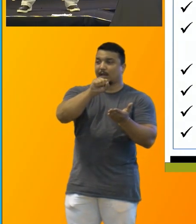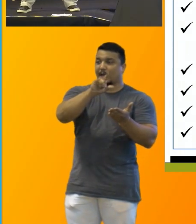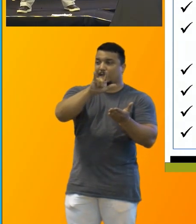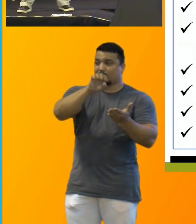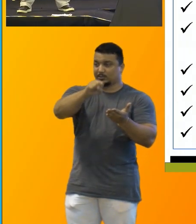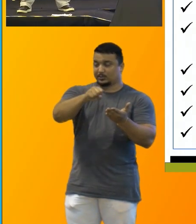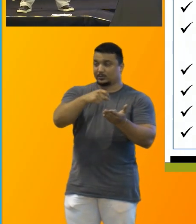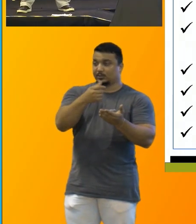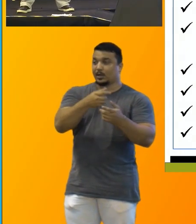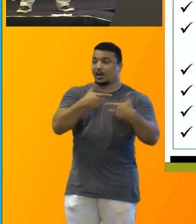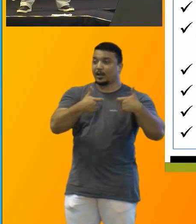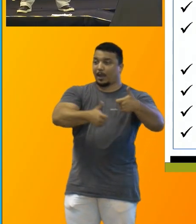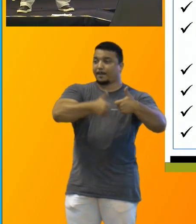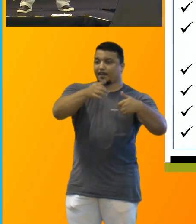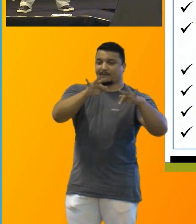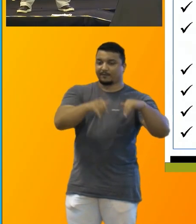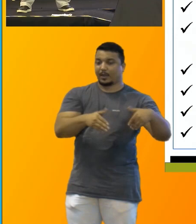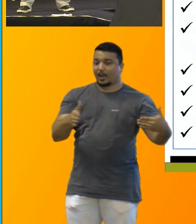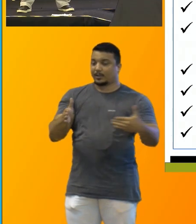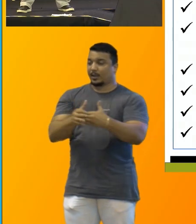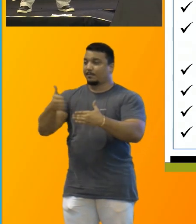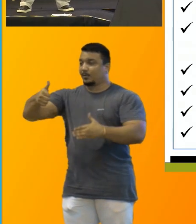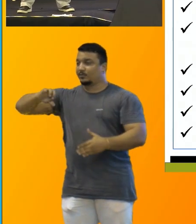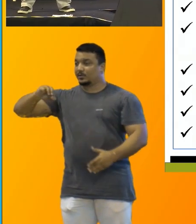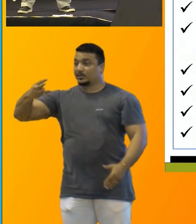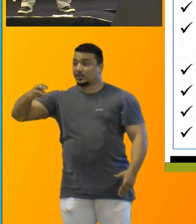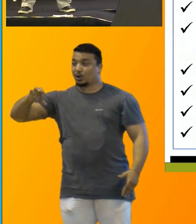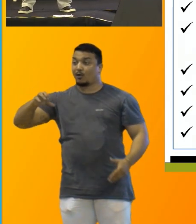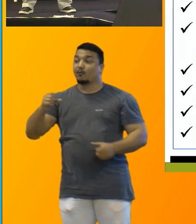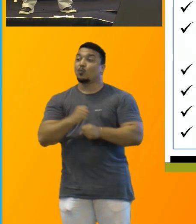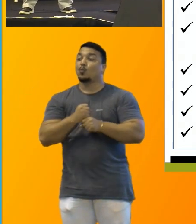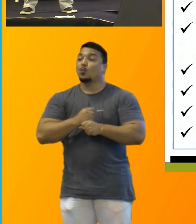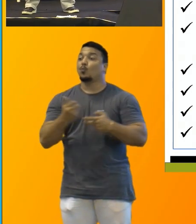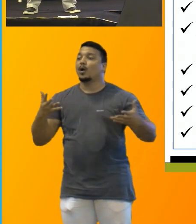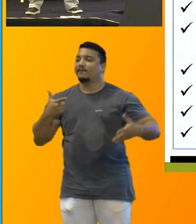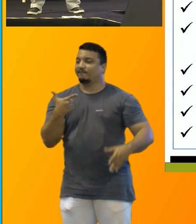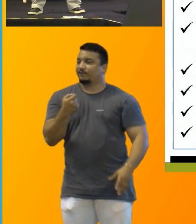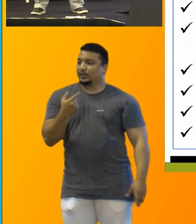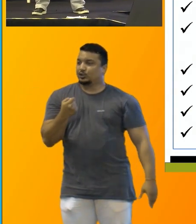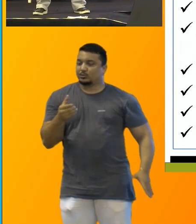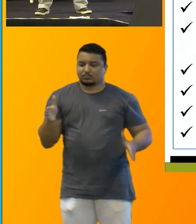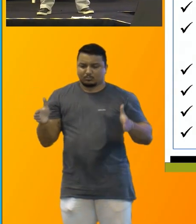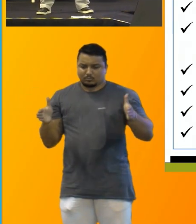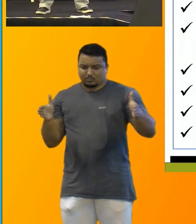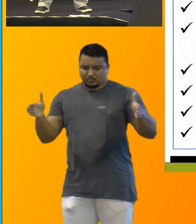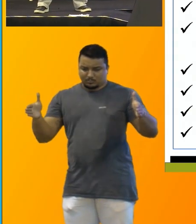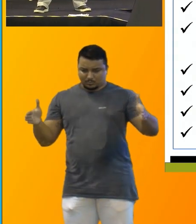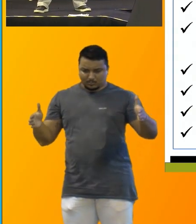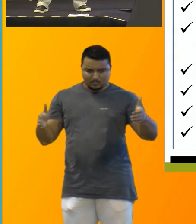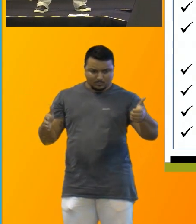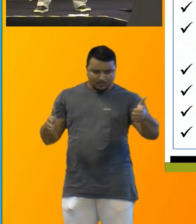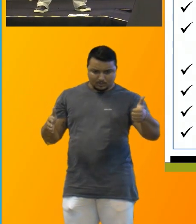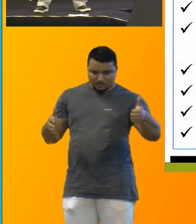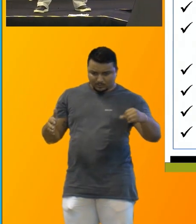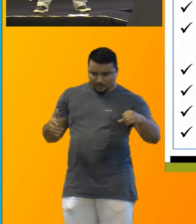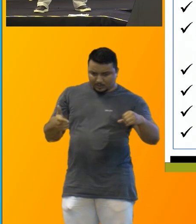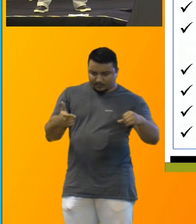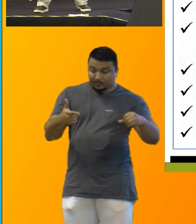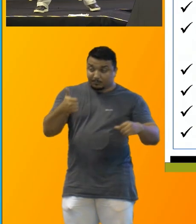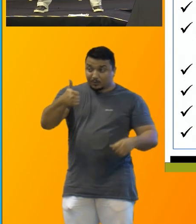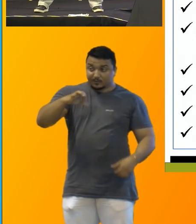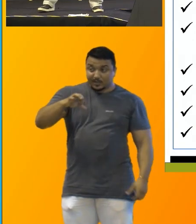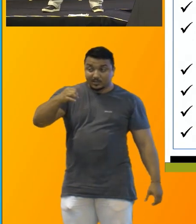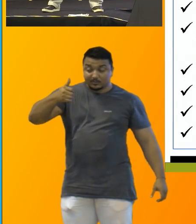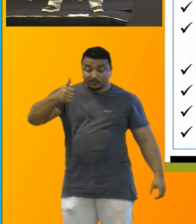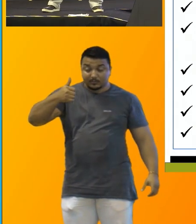Guerra, até 1939 são exatamente 20 anos. E no meio do caminho, exatamente em 1929, olha que